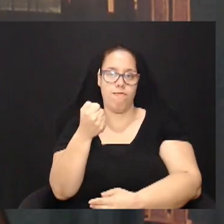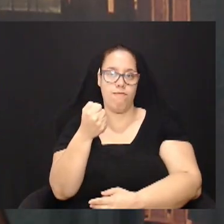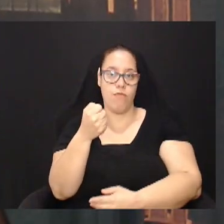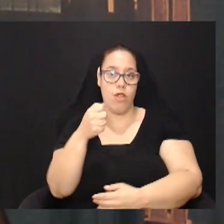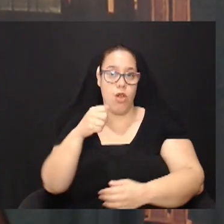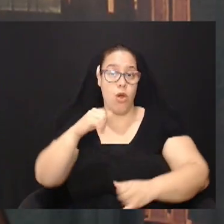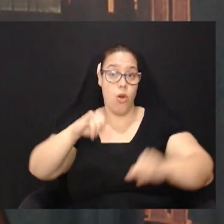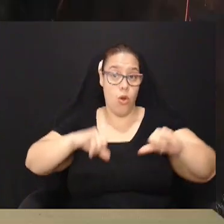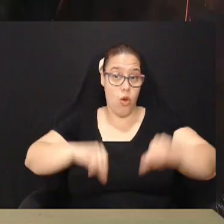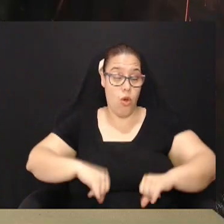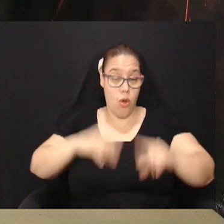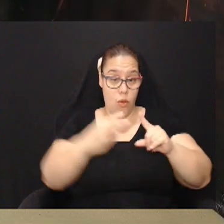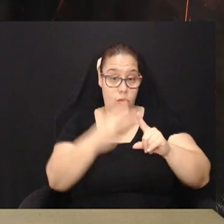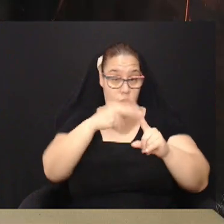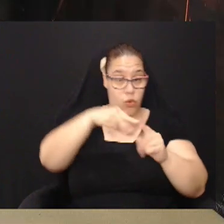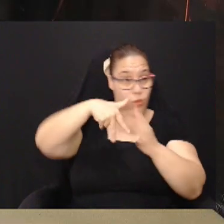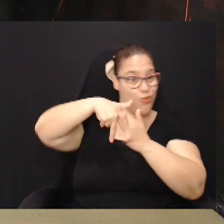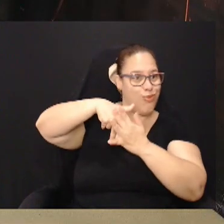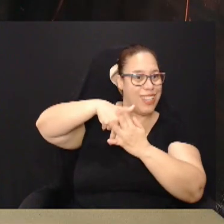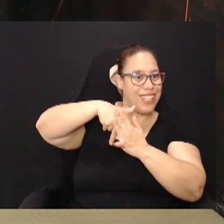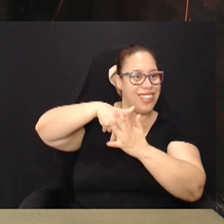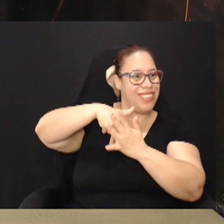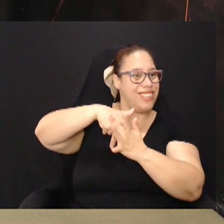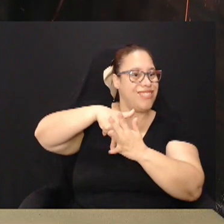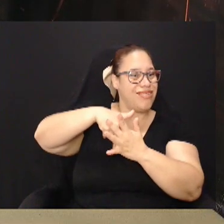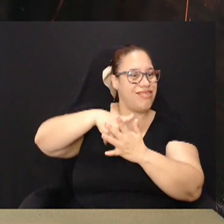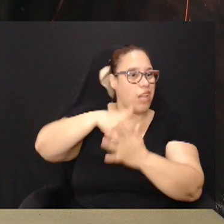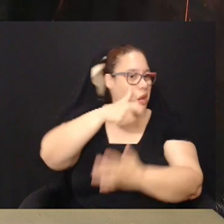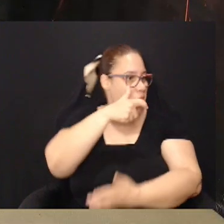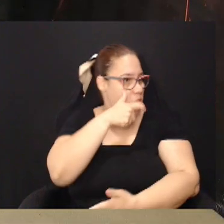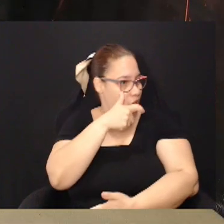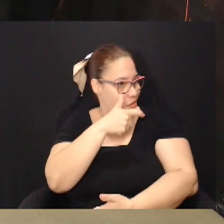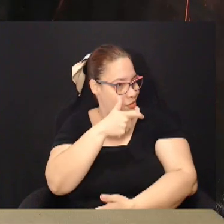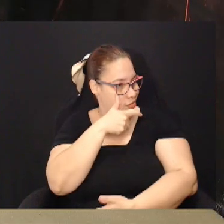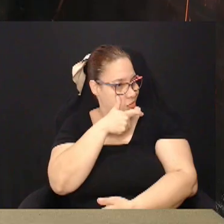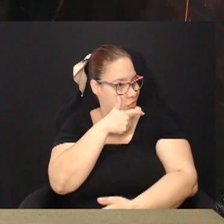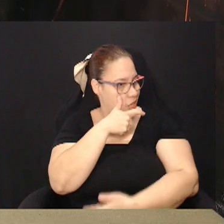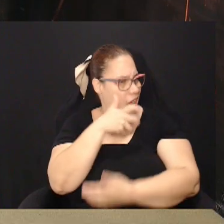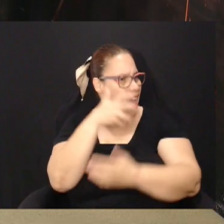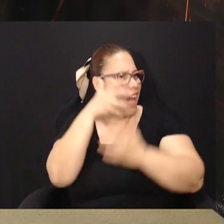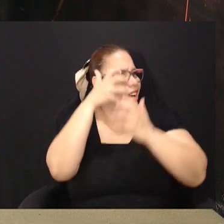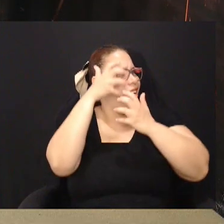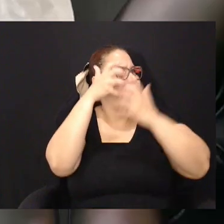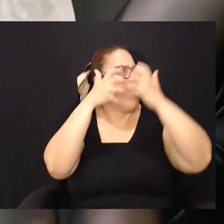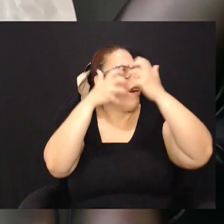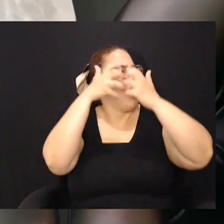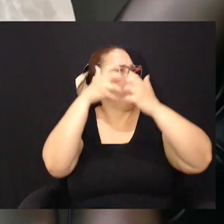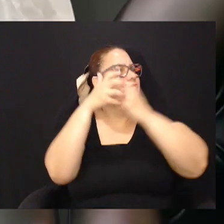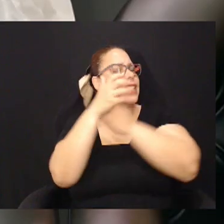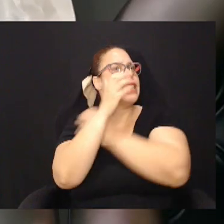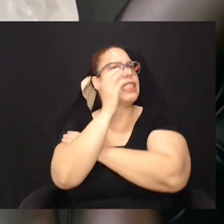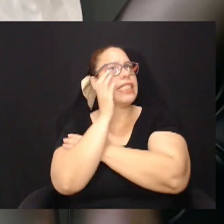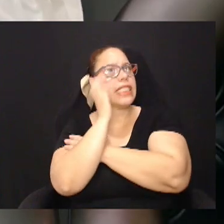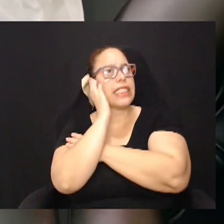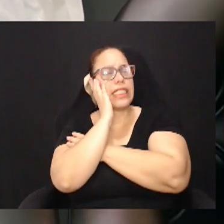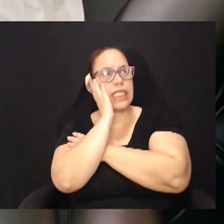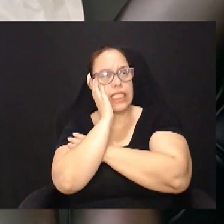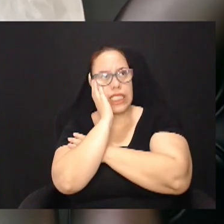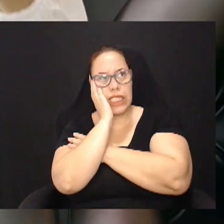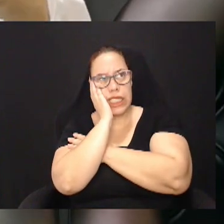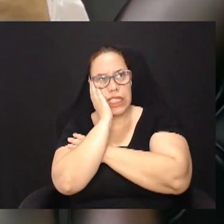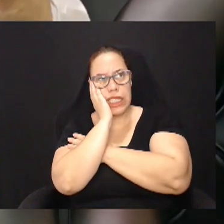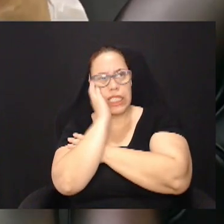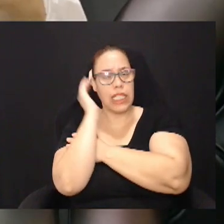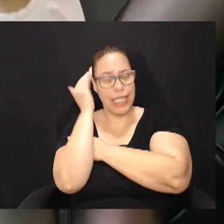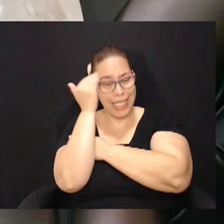paciente. Então, é bem interessante. É muito confuso para o telespectador compreender